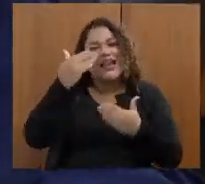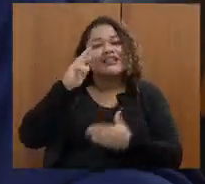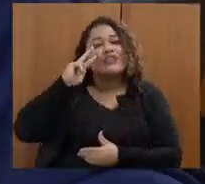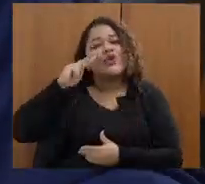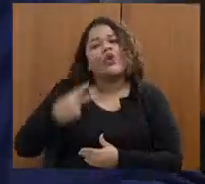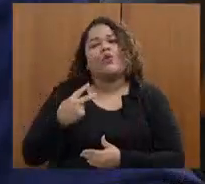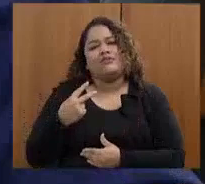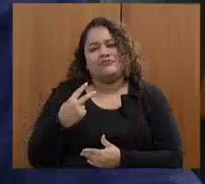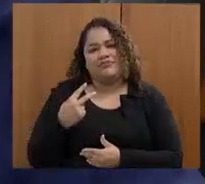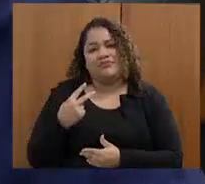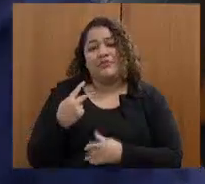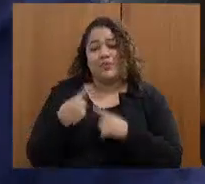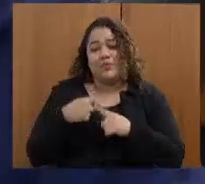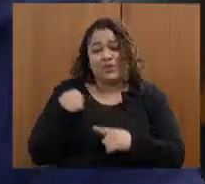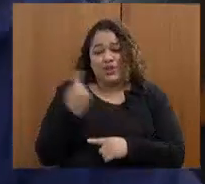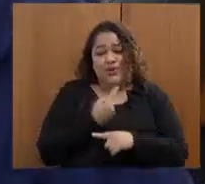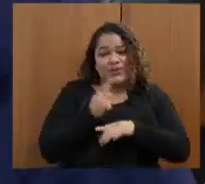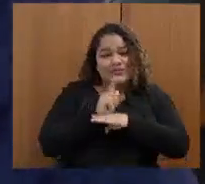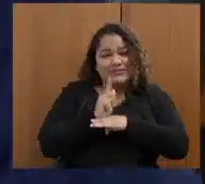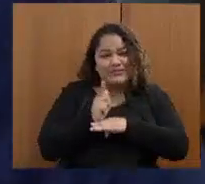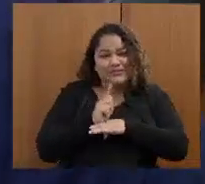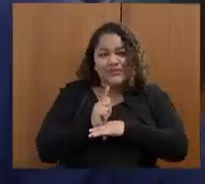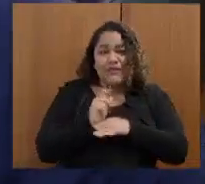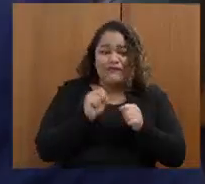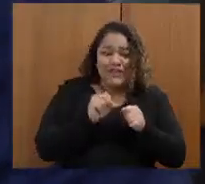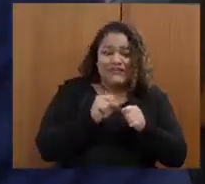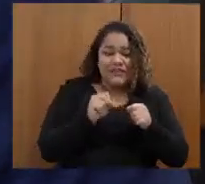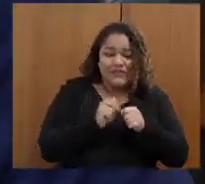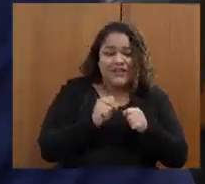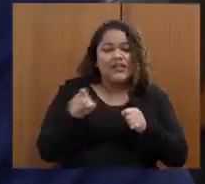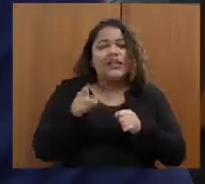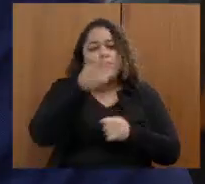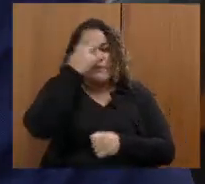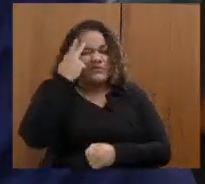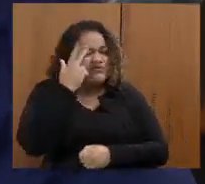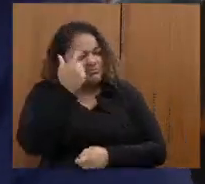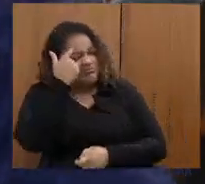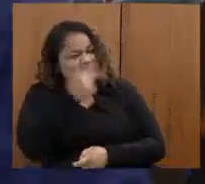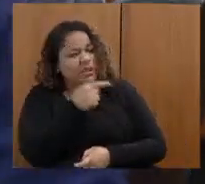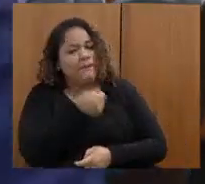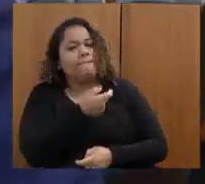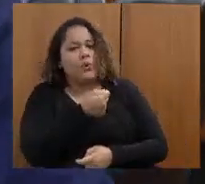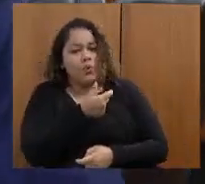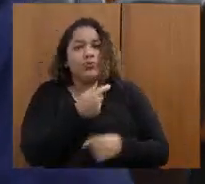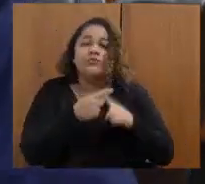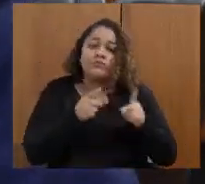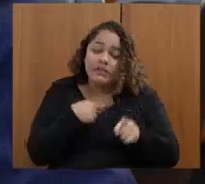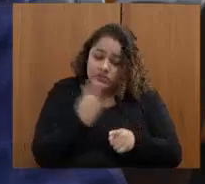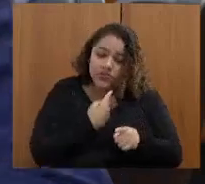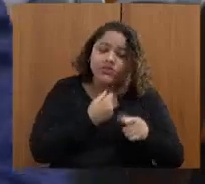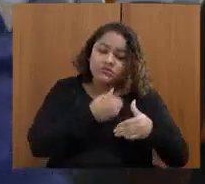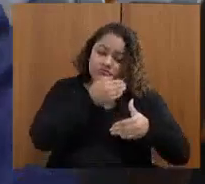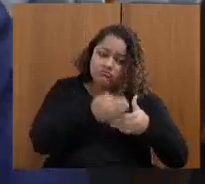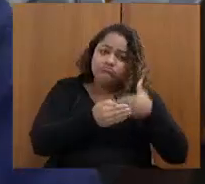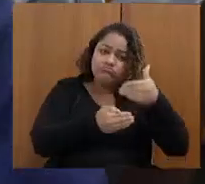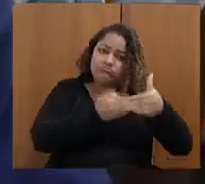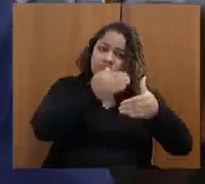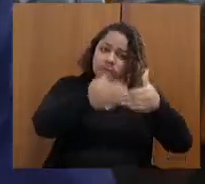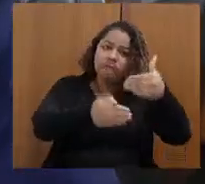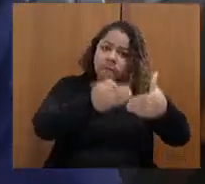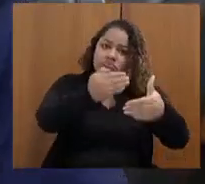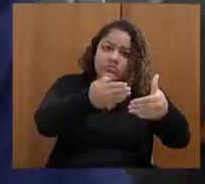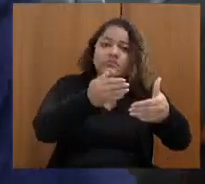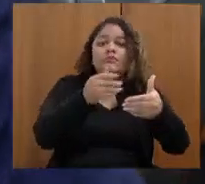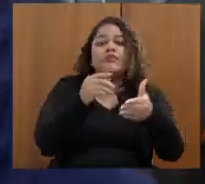né mas estamos aos poucos caminhando e levando porque nós temos muito o que fazer